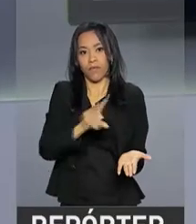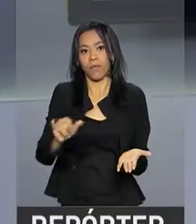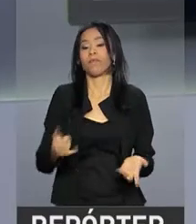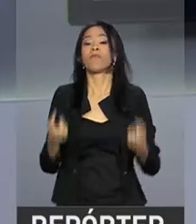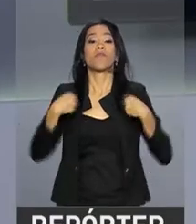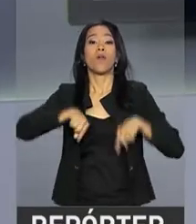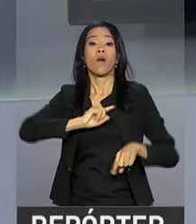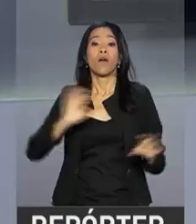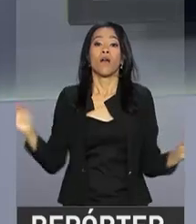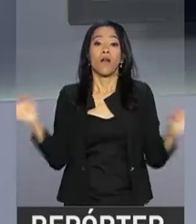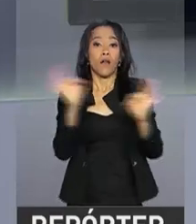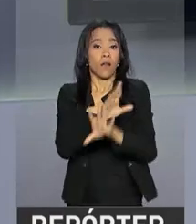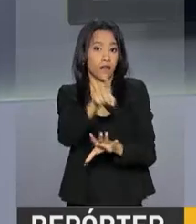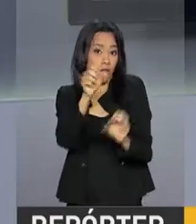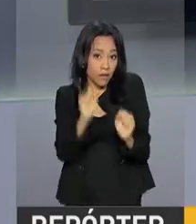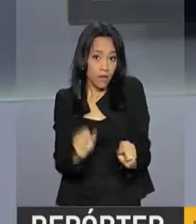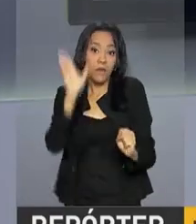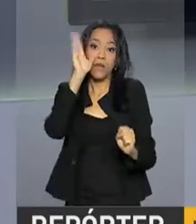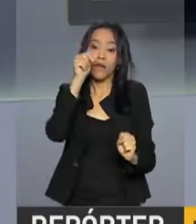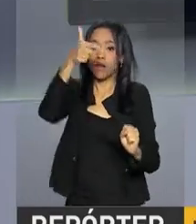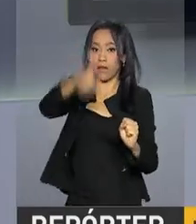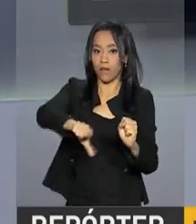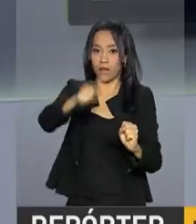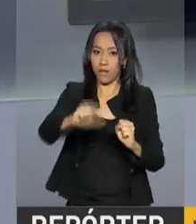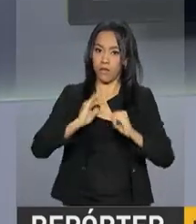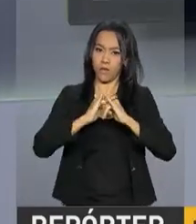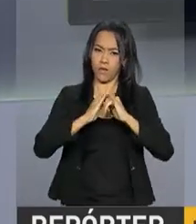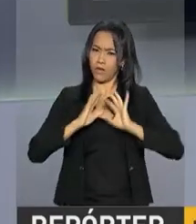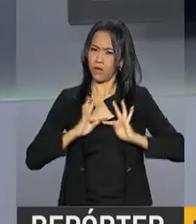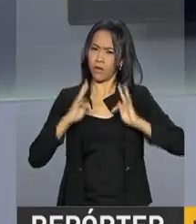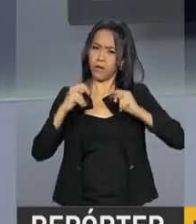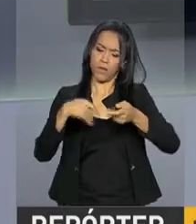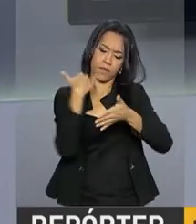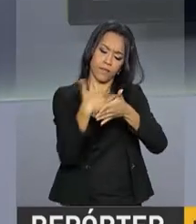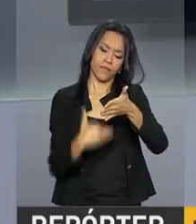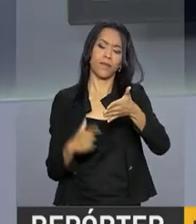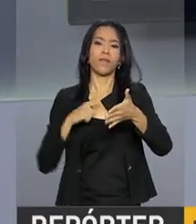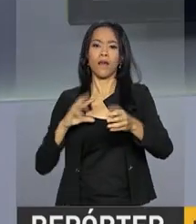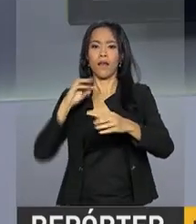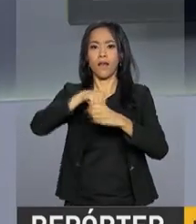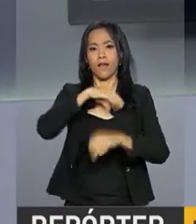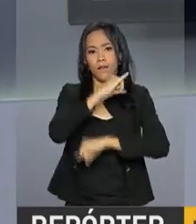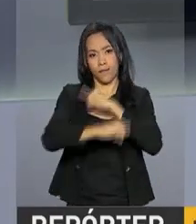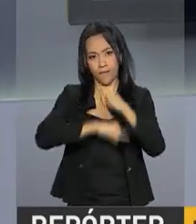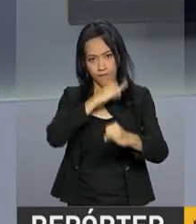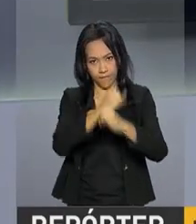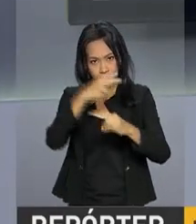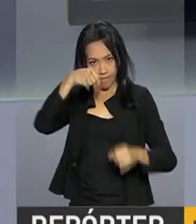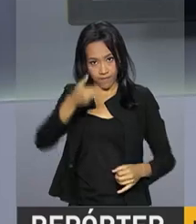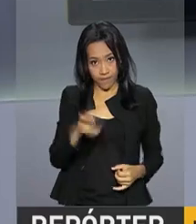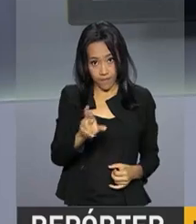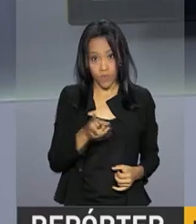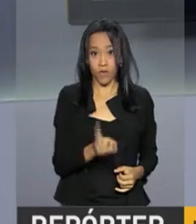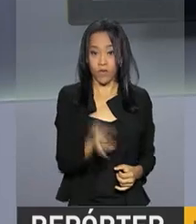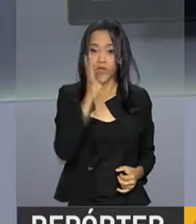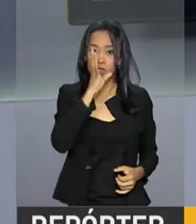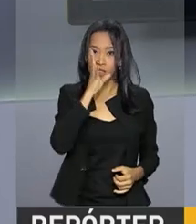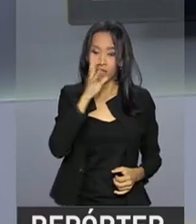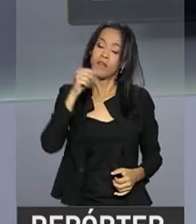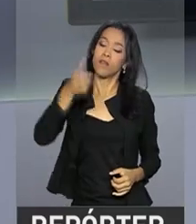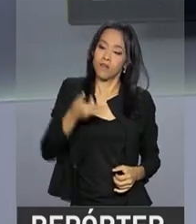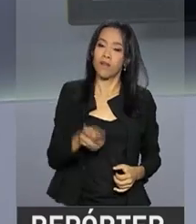ficamos por aqui. Você pode rever as reportagens no YouTube e toda a nossa programação também está na página da NBR na internet.